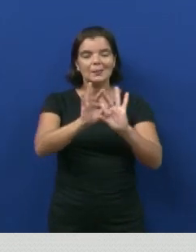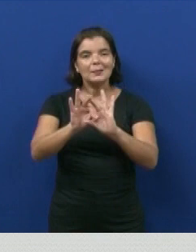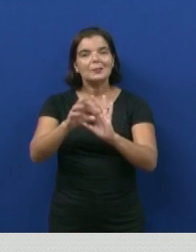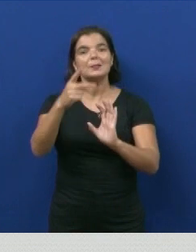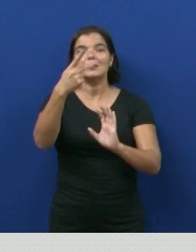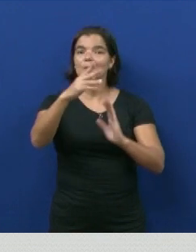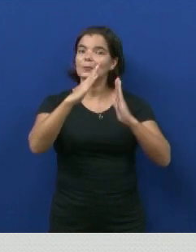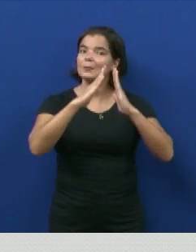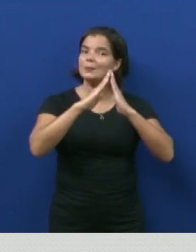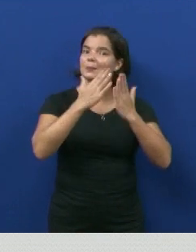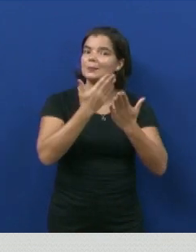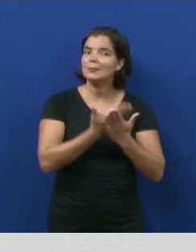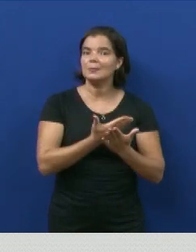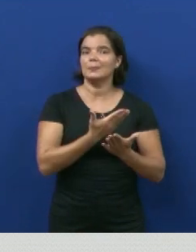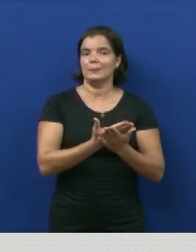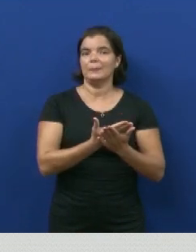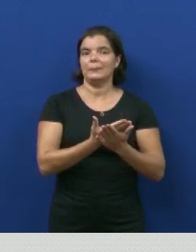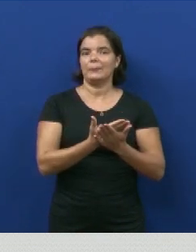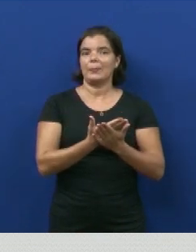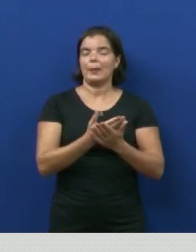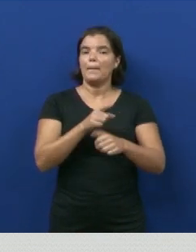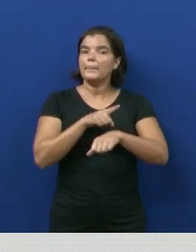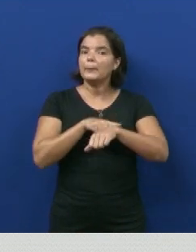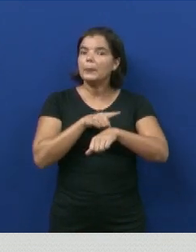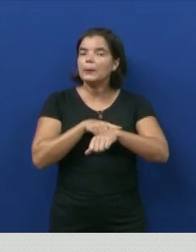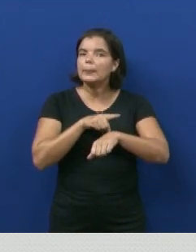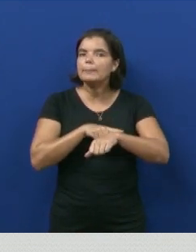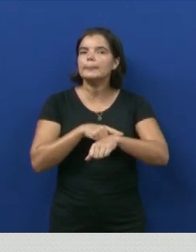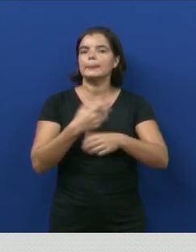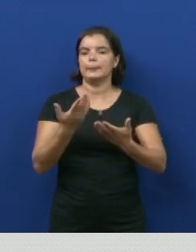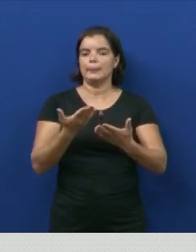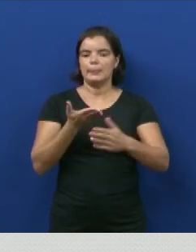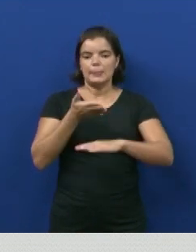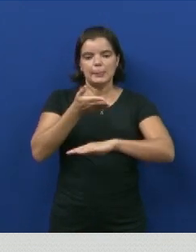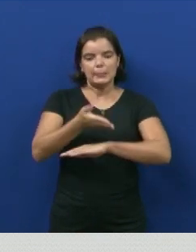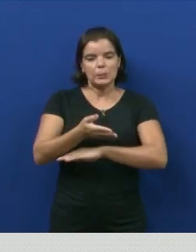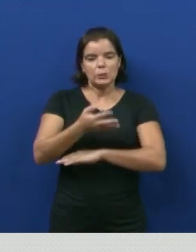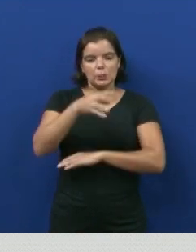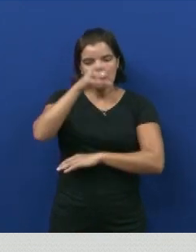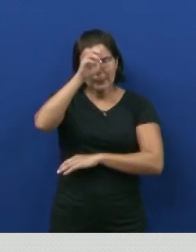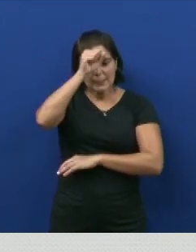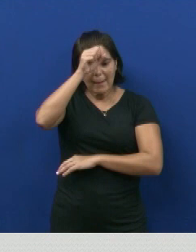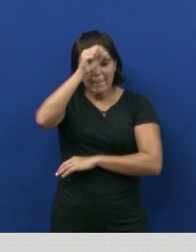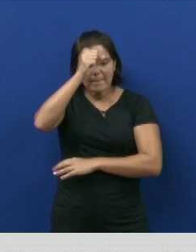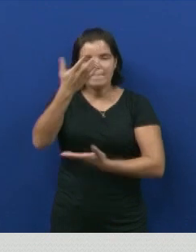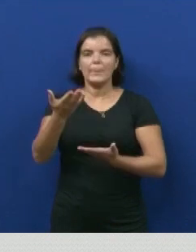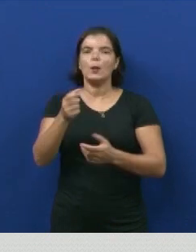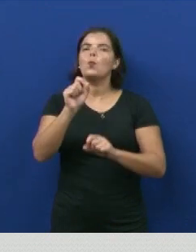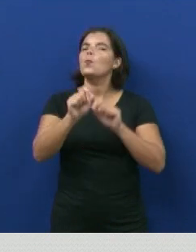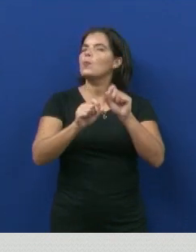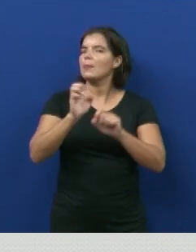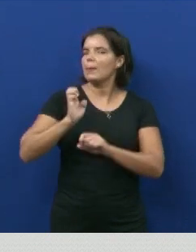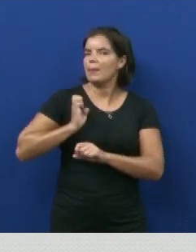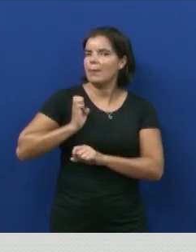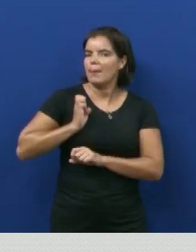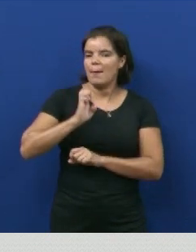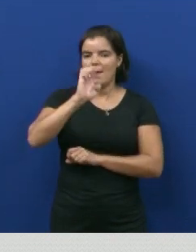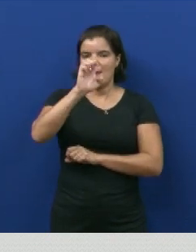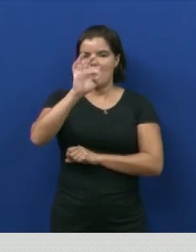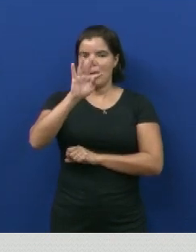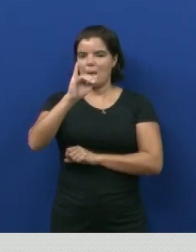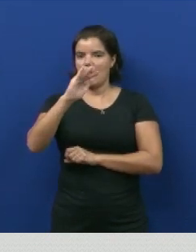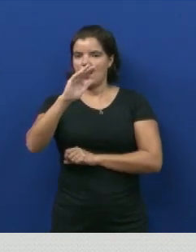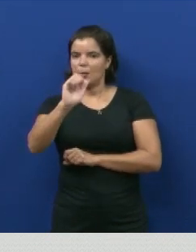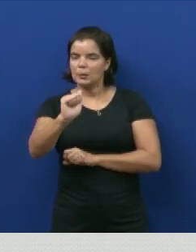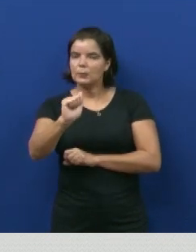tua escola, né? A partir do momento que você se apropria desse conhecimento sobre o que é ética, que esta ética